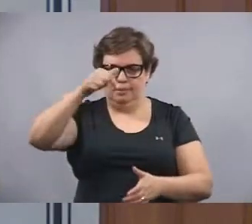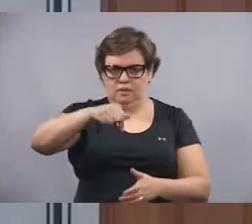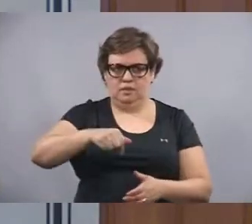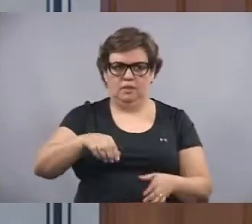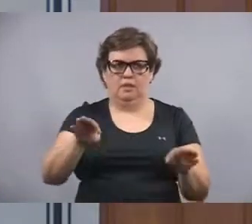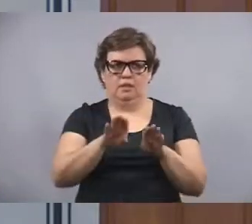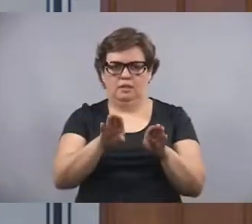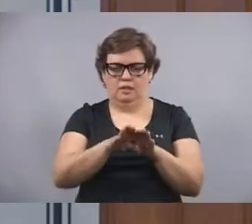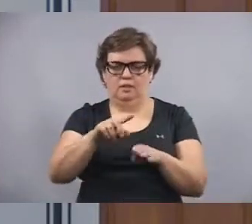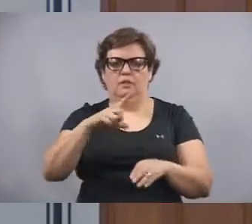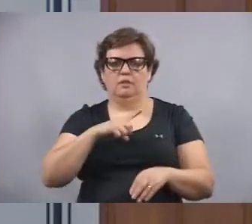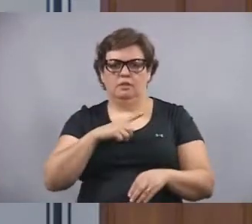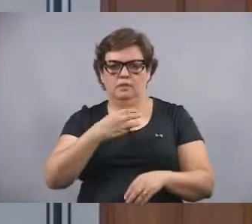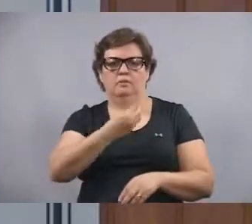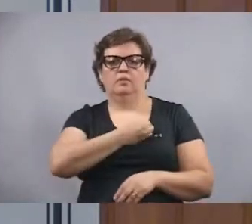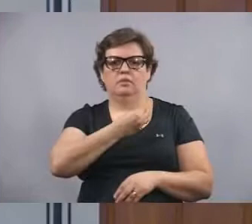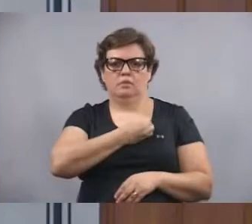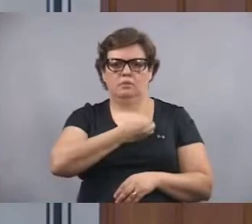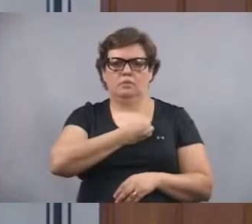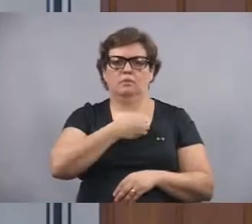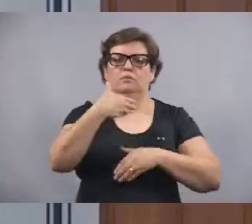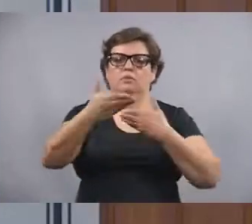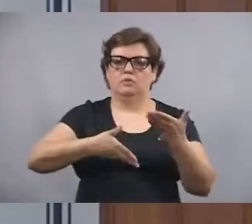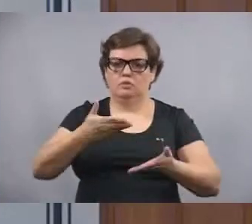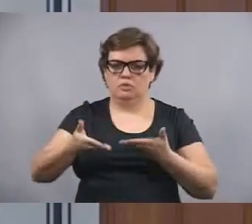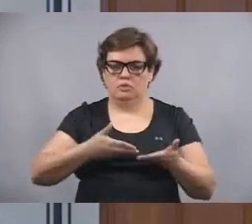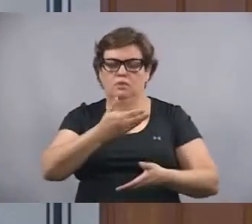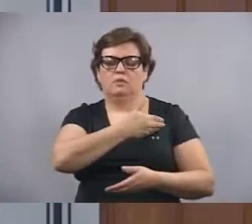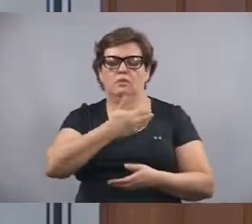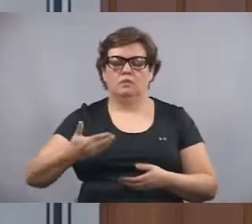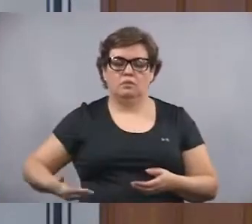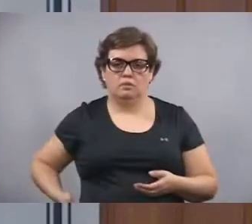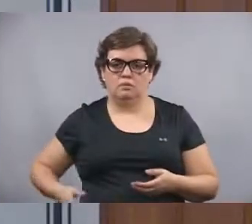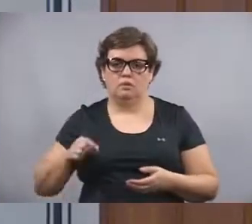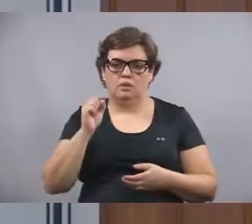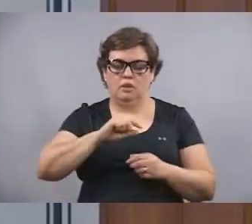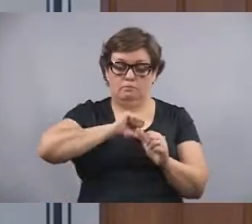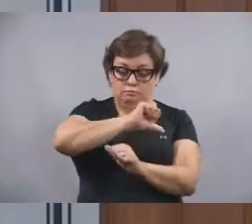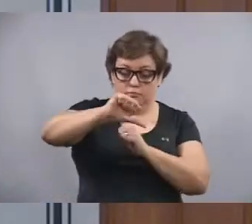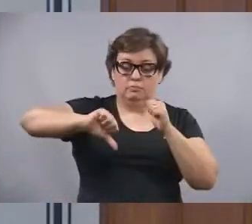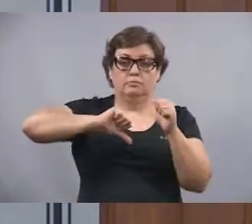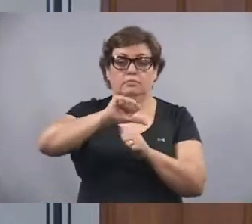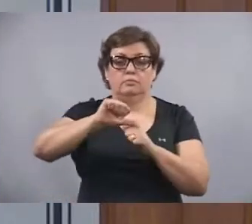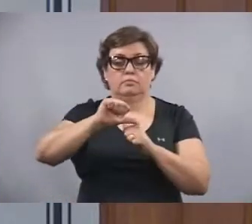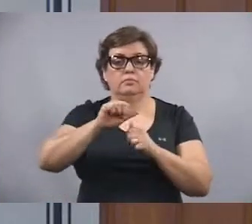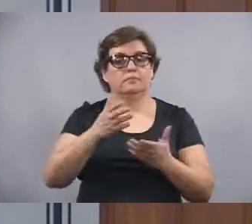e também teve a participação dos servidores municipais nessa mudança,